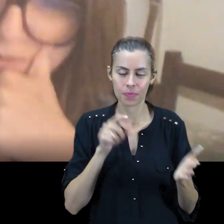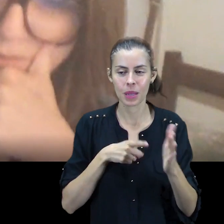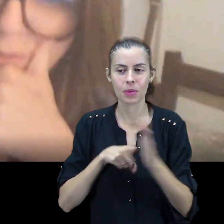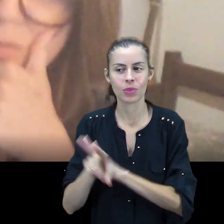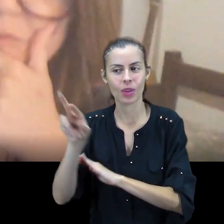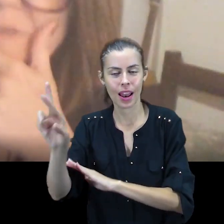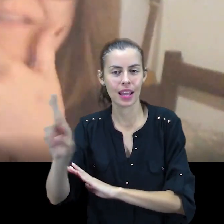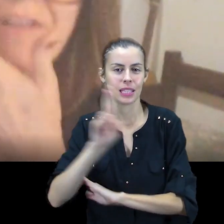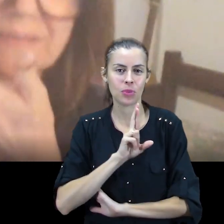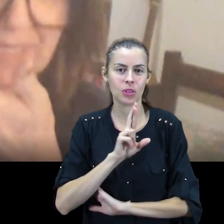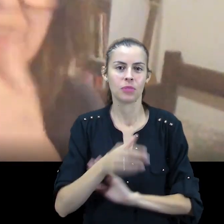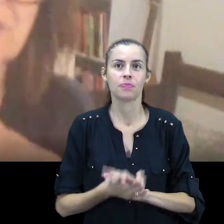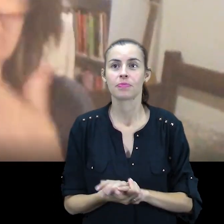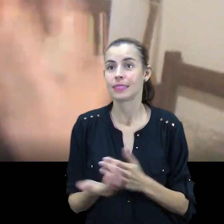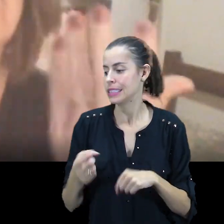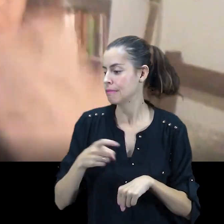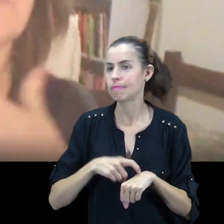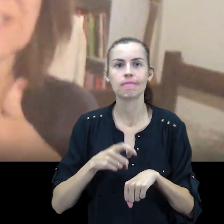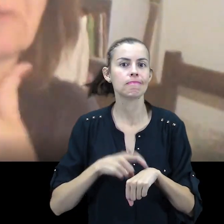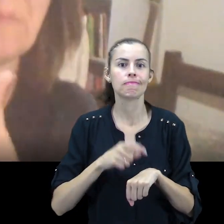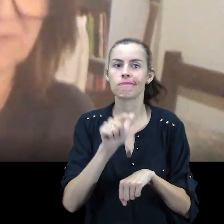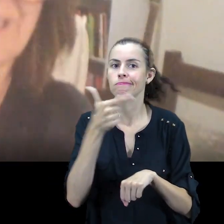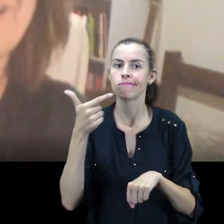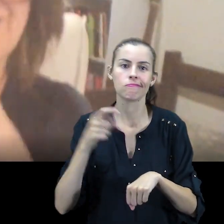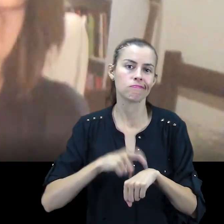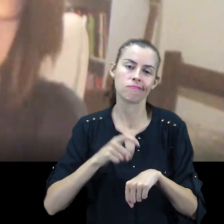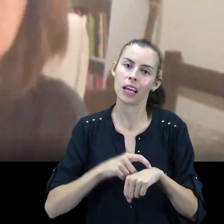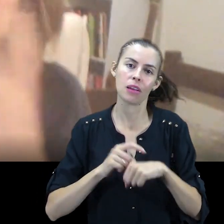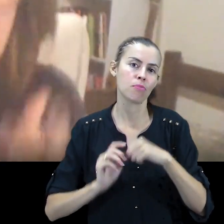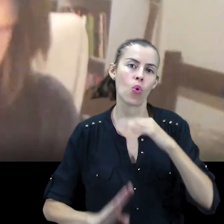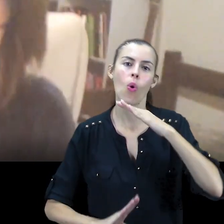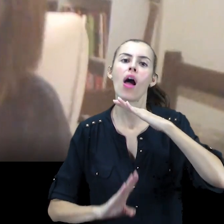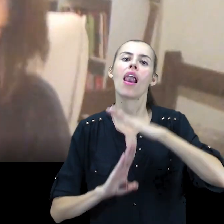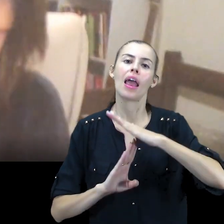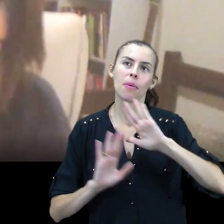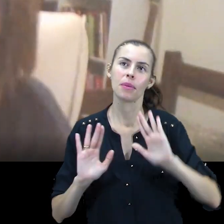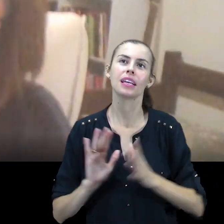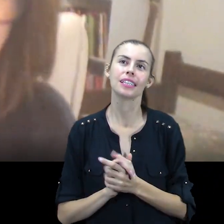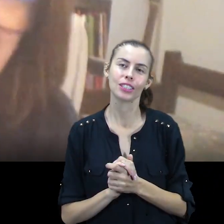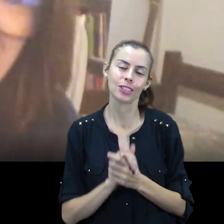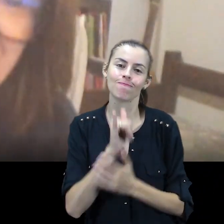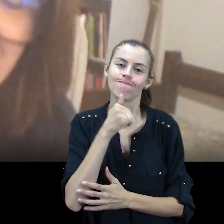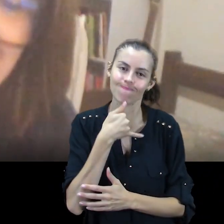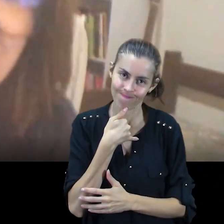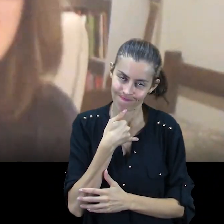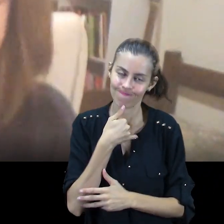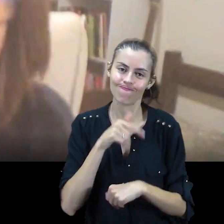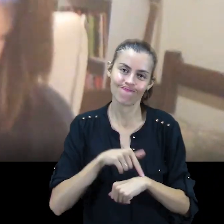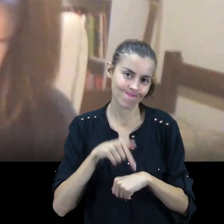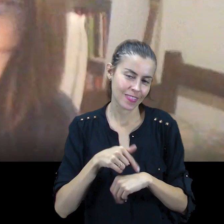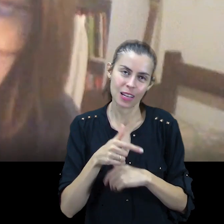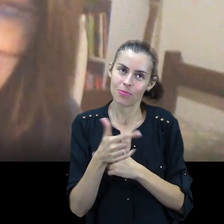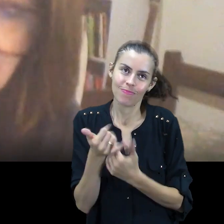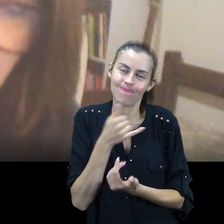para esse nosso encontro. Infelizmente, eu estava dizendo para vocês no começo que é um começo, que a gente precisa retomar, e tem